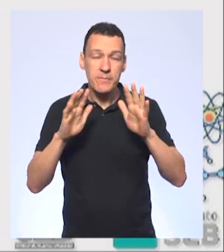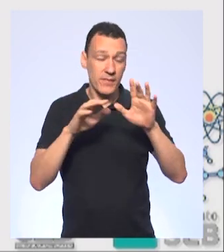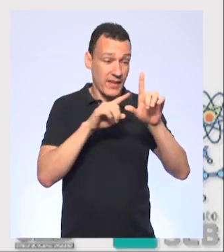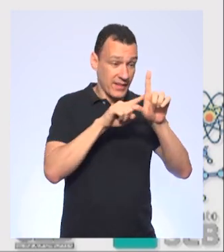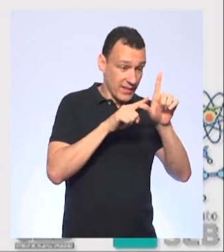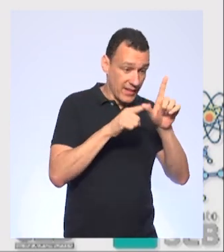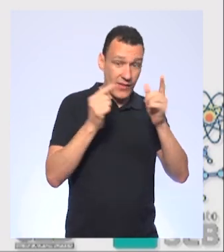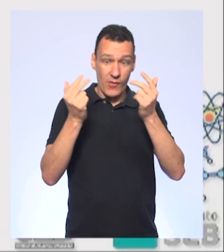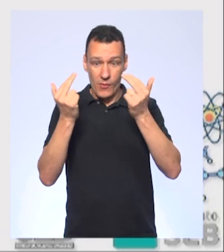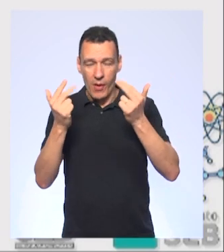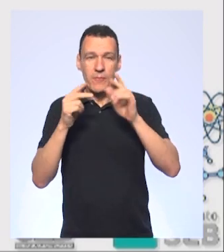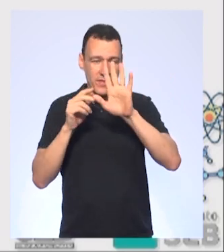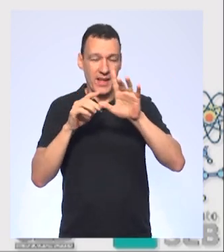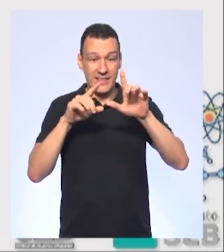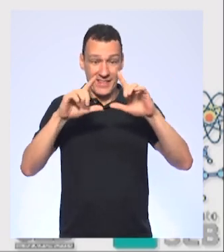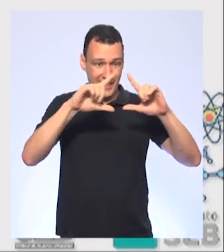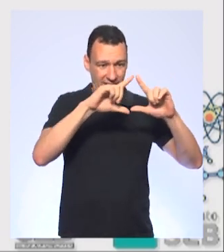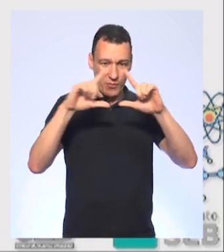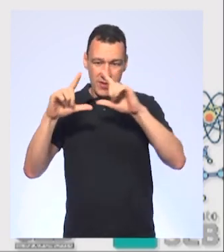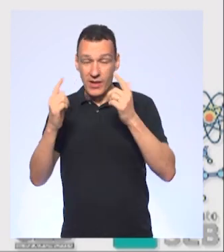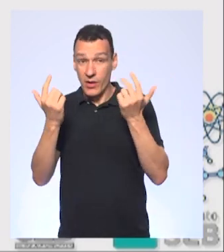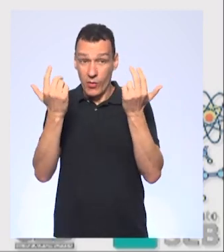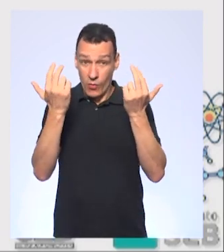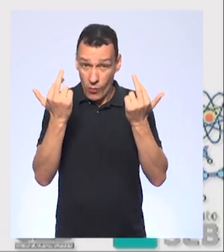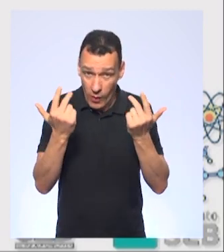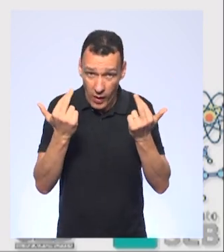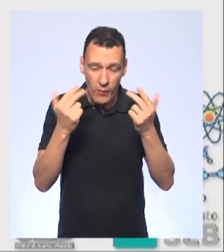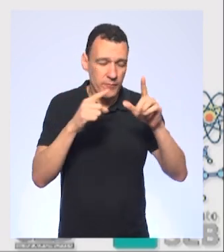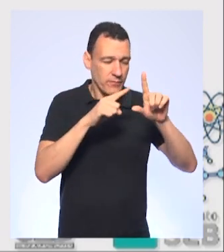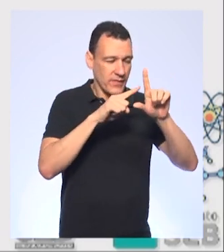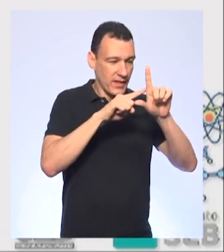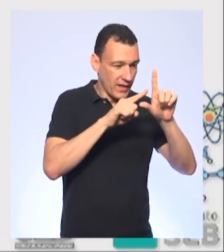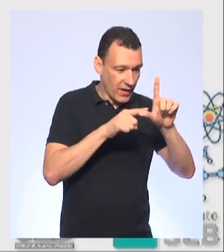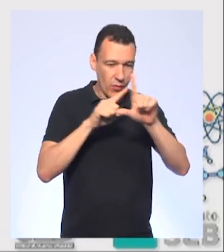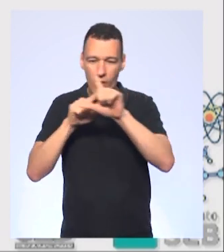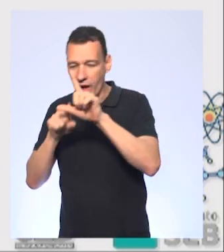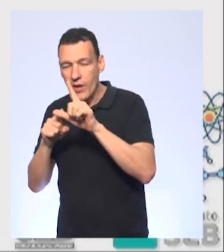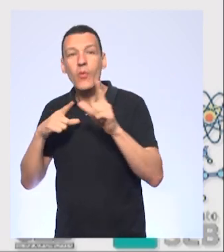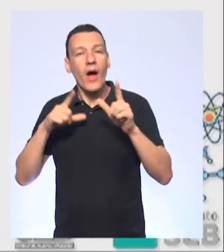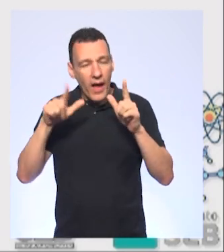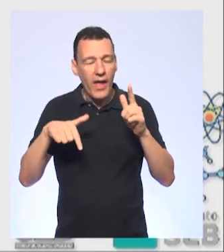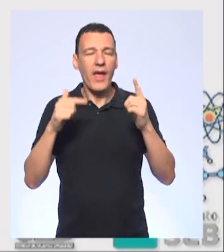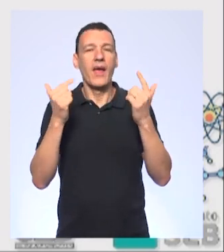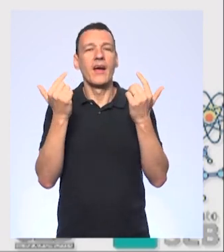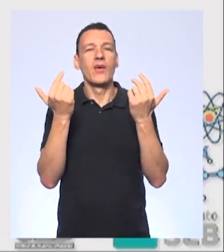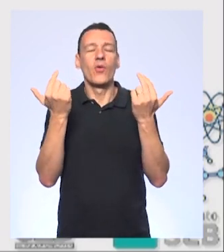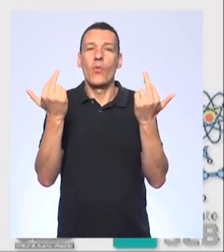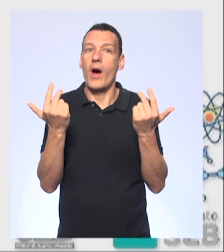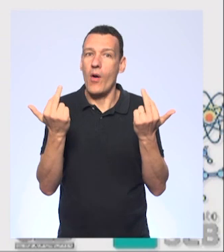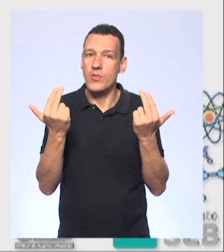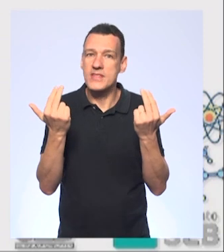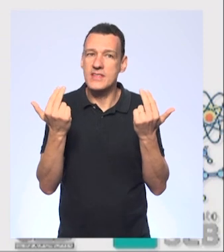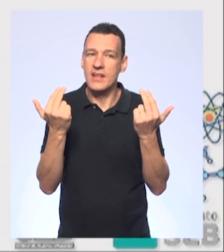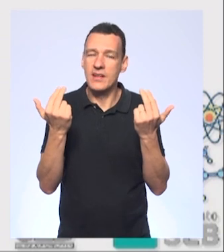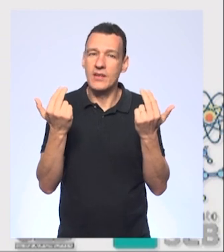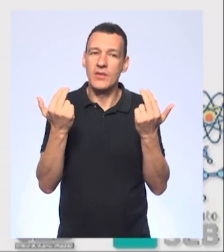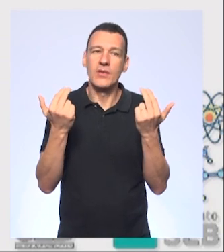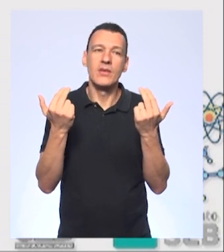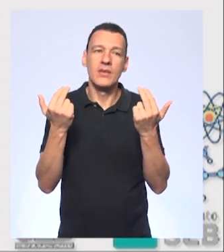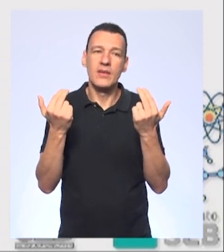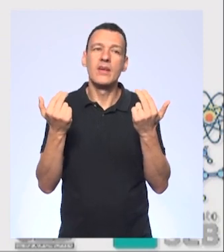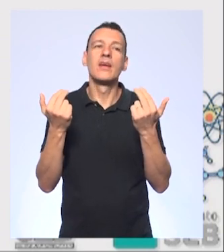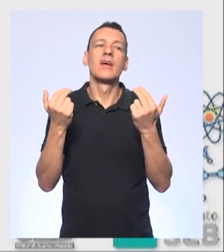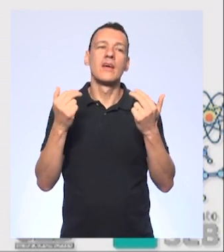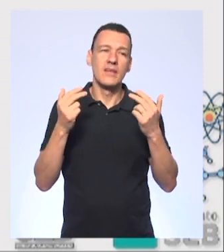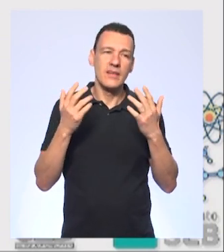triângulos. Se dois triângulos são semelhantes, os ângulos, pensa no Fredão aqui, ó. Os ângulos internos são iguais e os lados